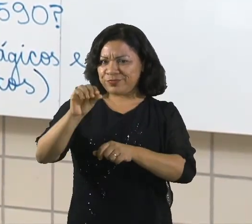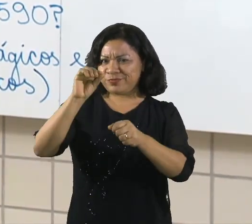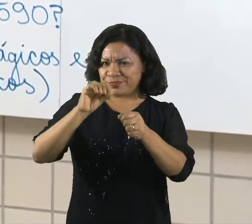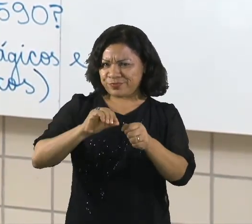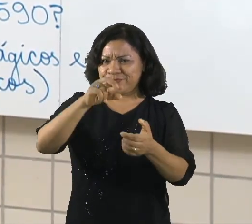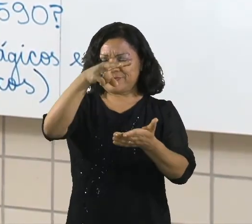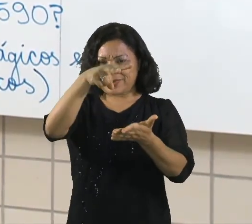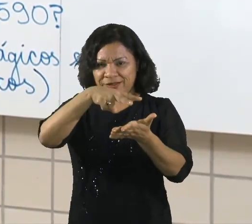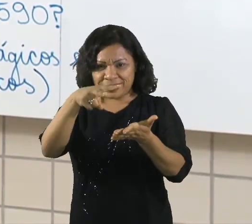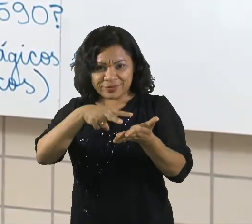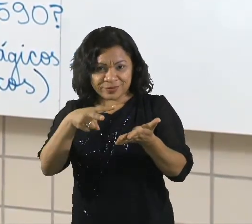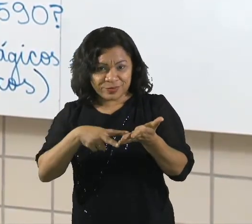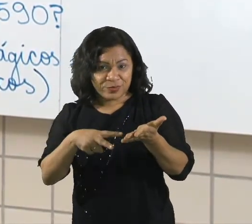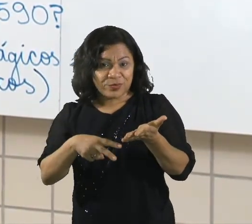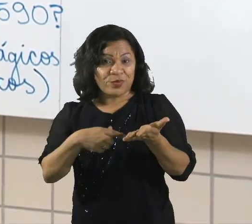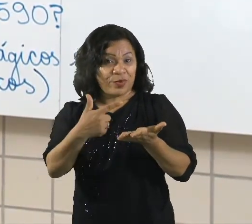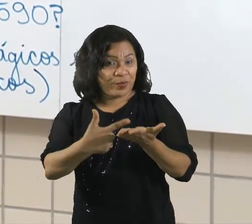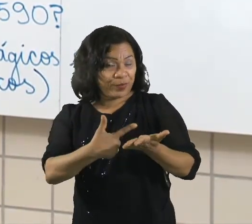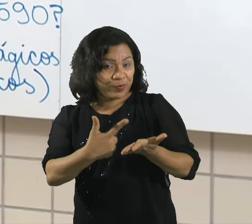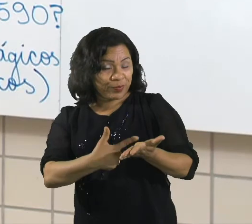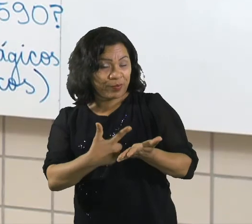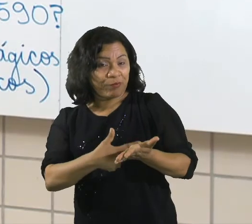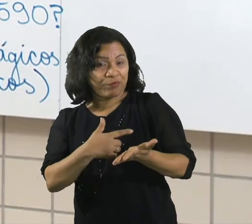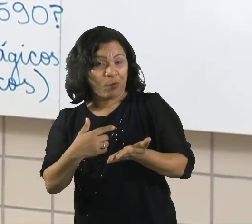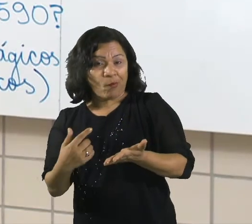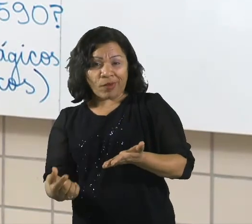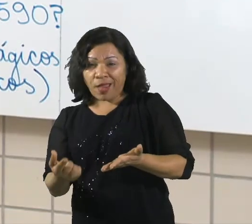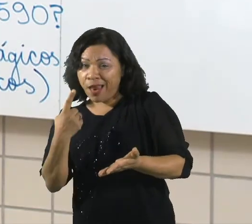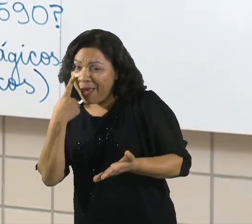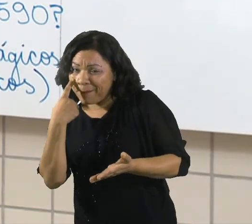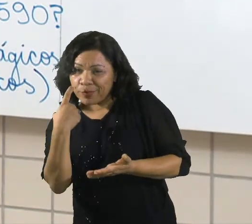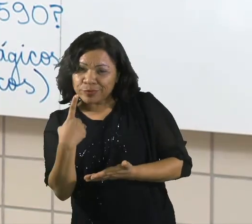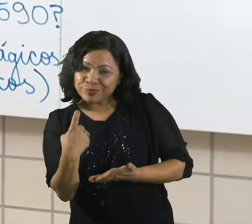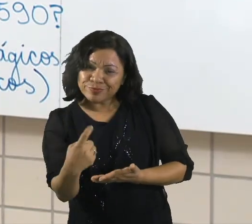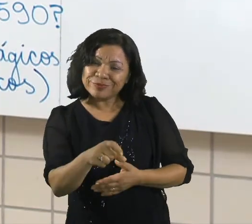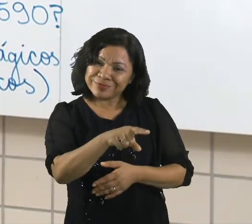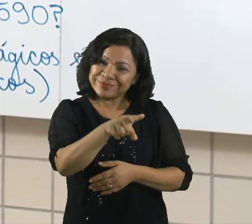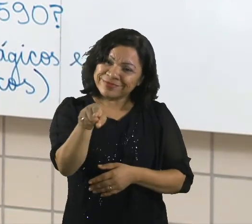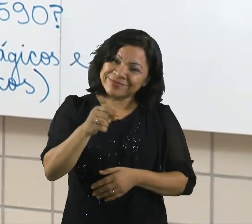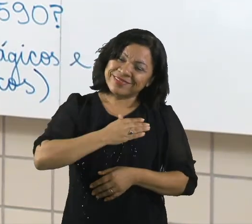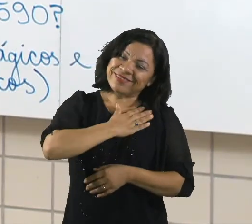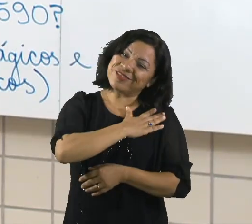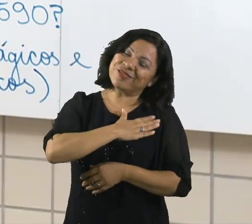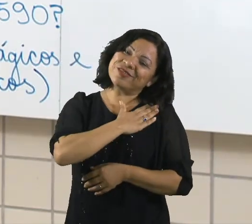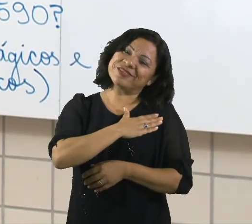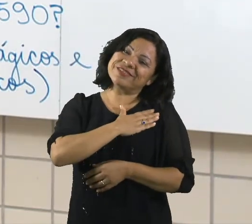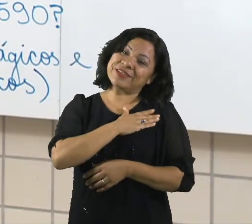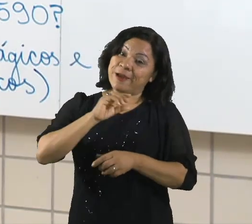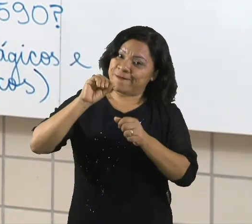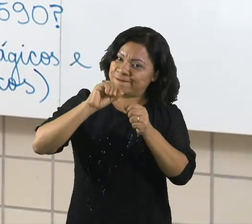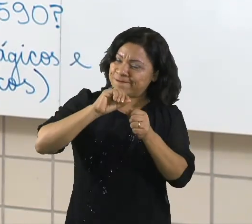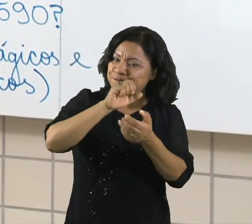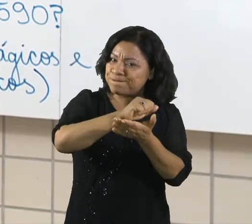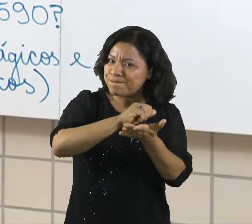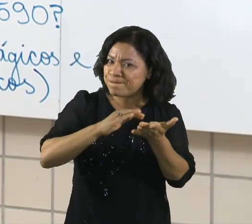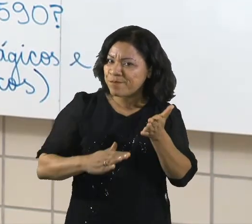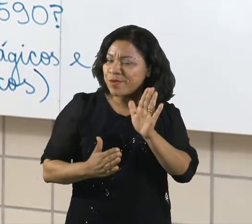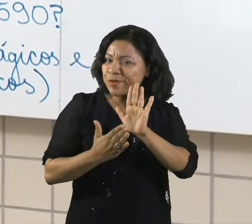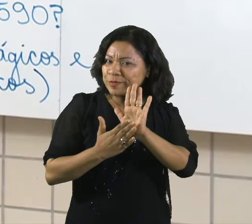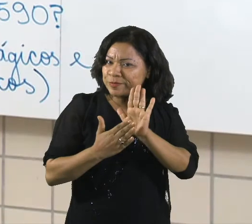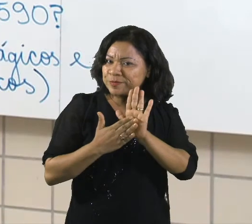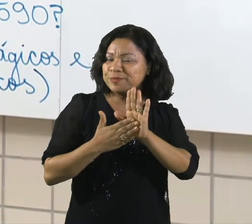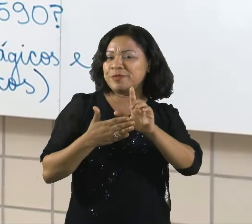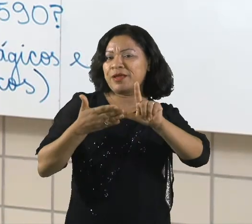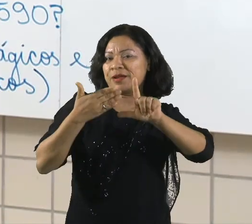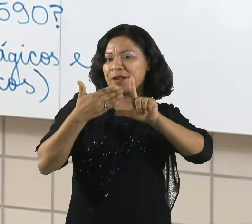dessa obra literária, porque ela é muito interessante, vocês vão gostar, e façam as atividades propostas na